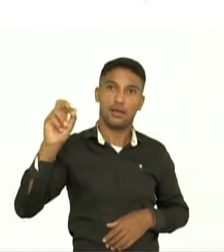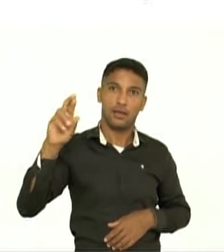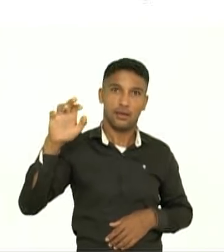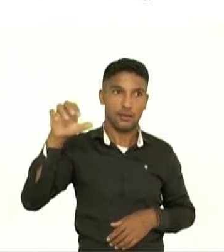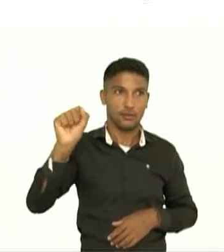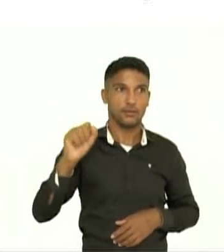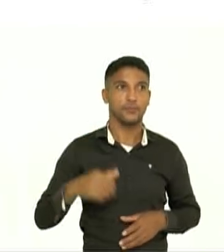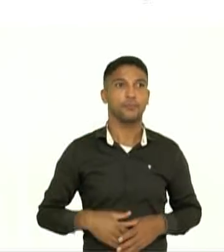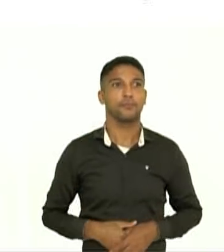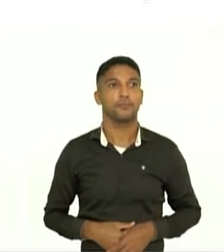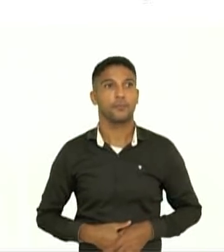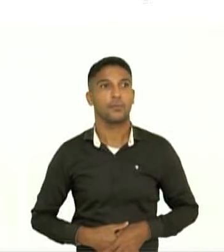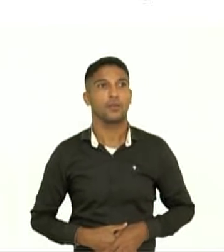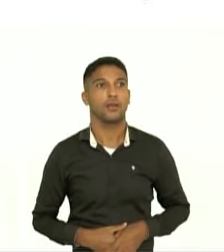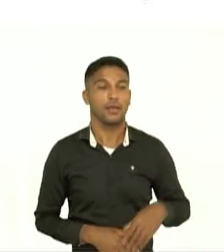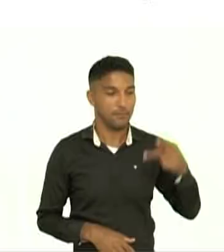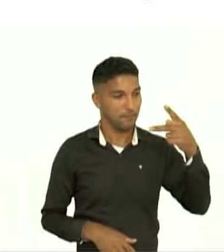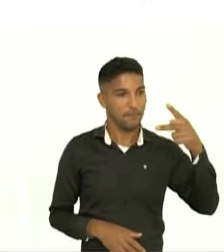famoso Pedrinho.